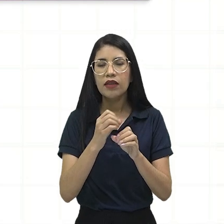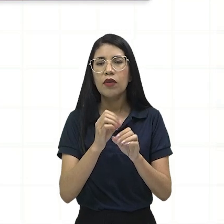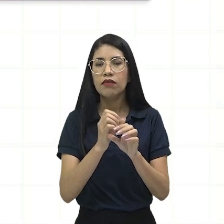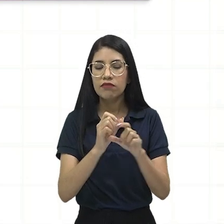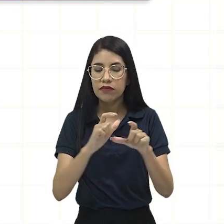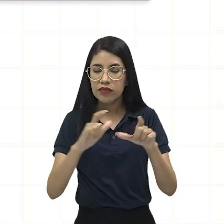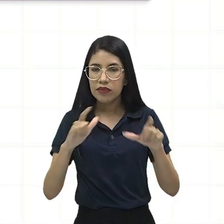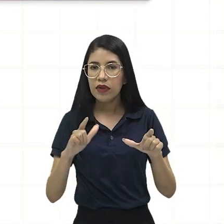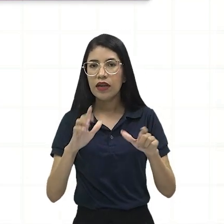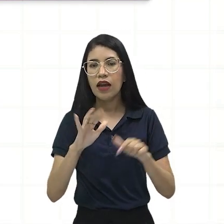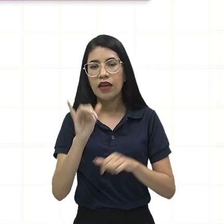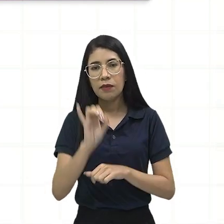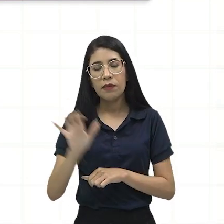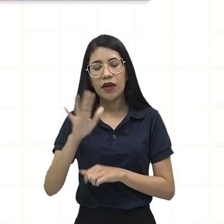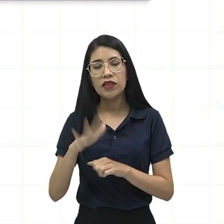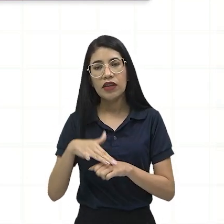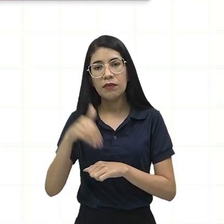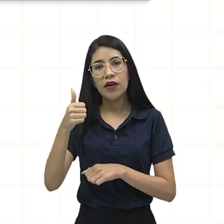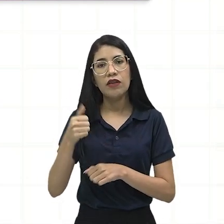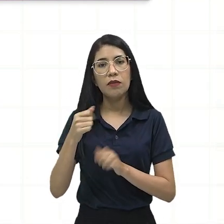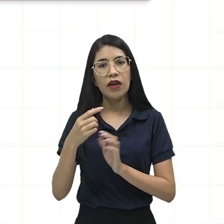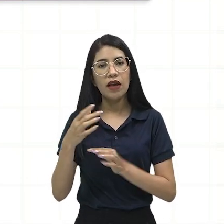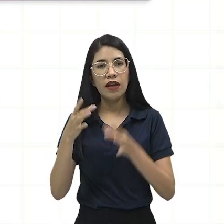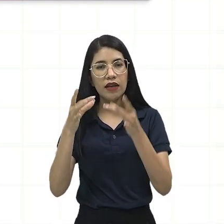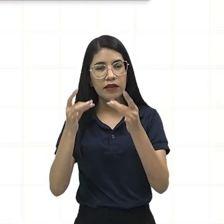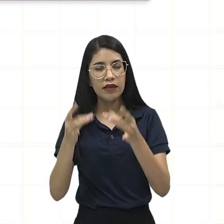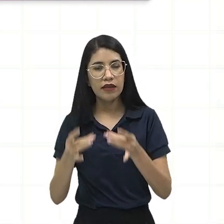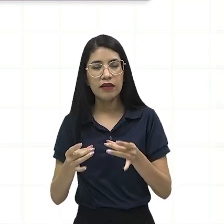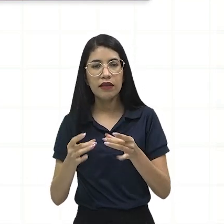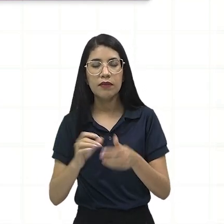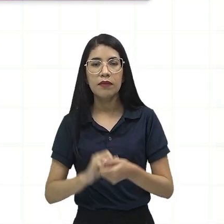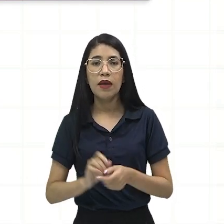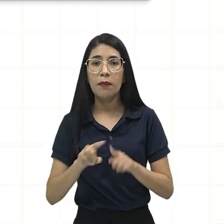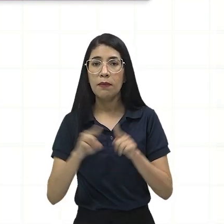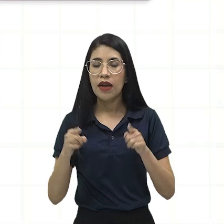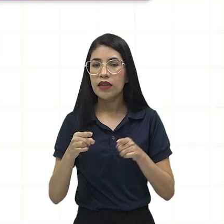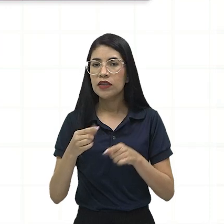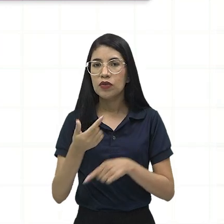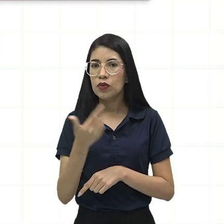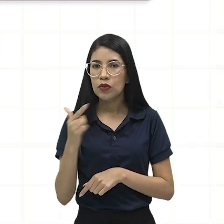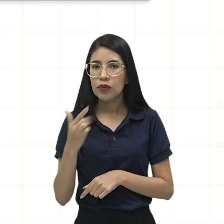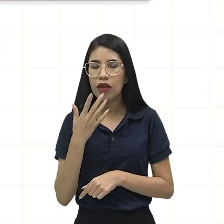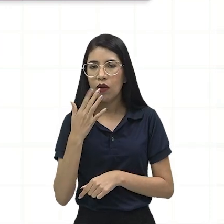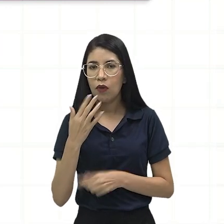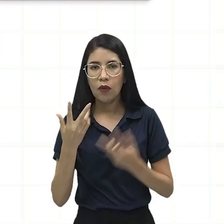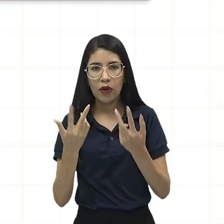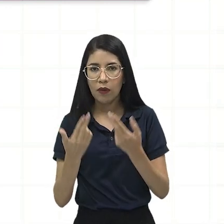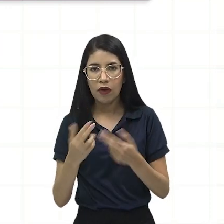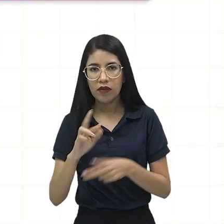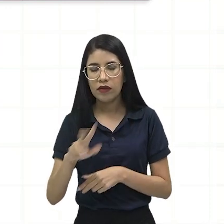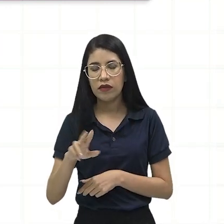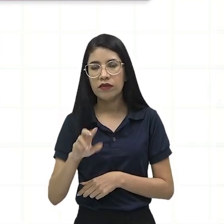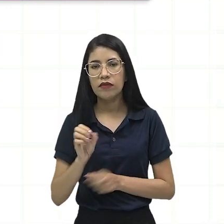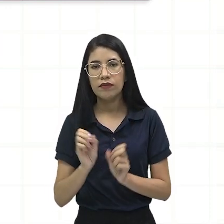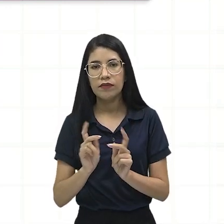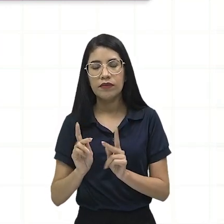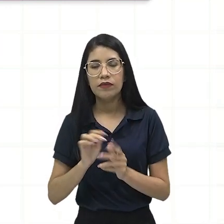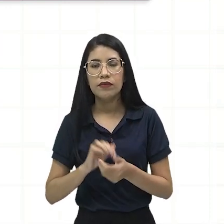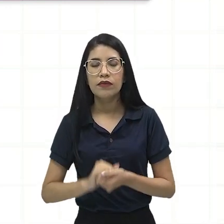que haja um destaque melhor nessa imagem. Não quer dizer que a bactéria tenha essa cor no seu aspecto